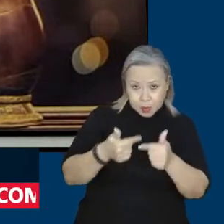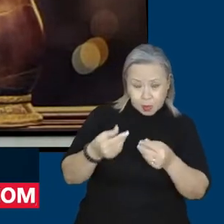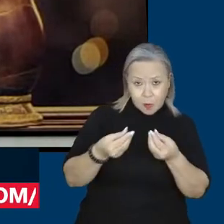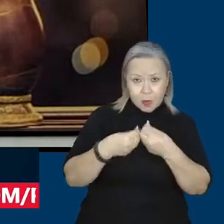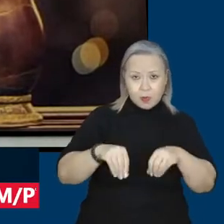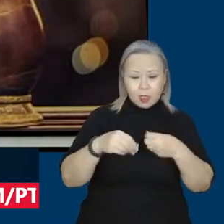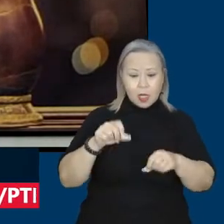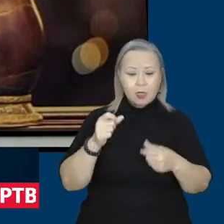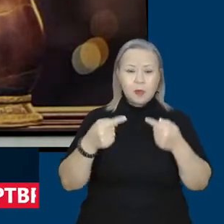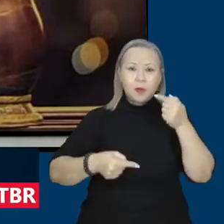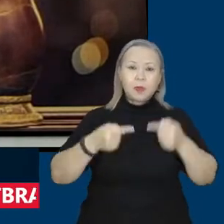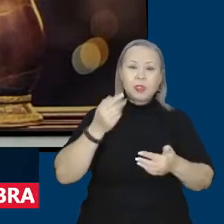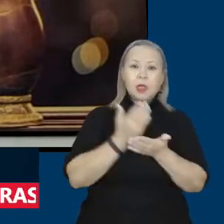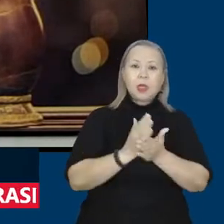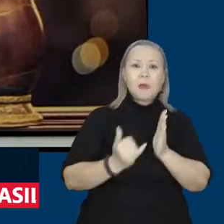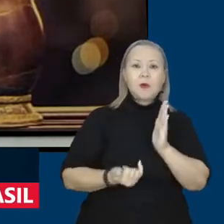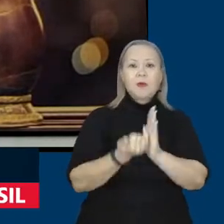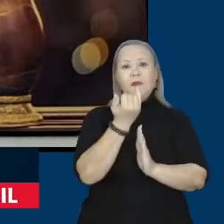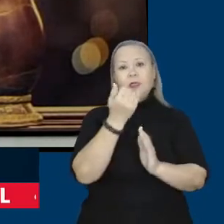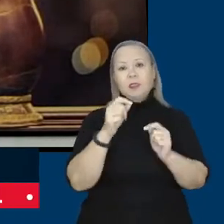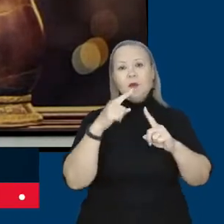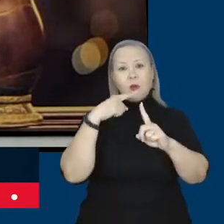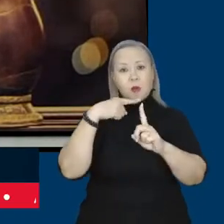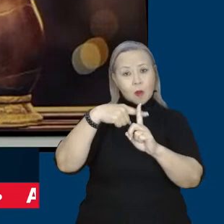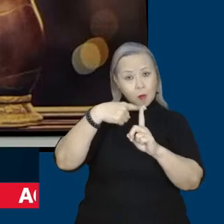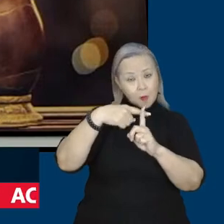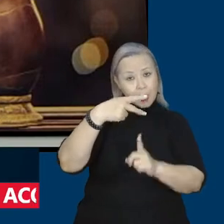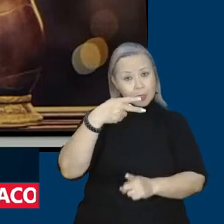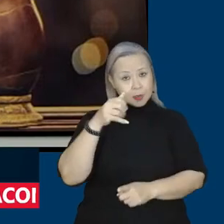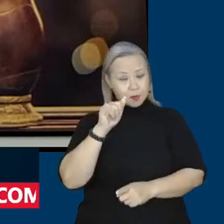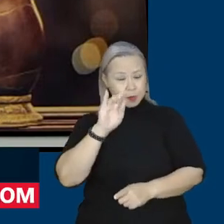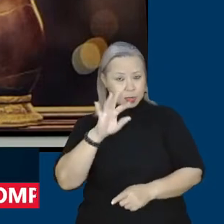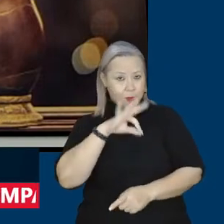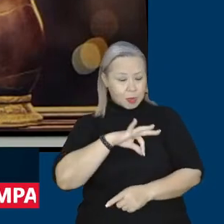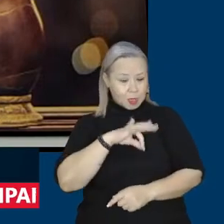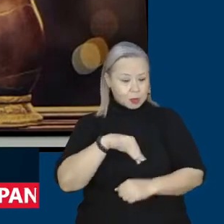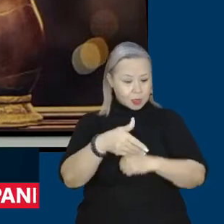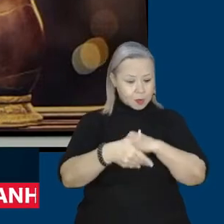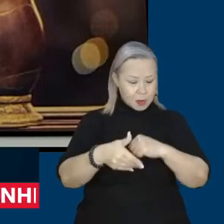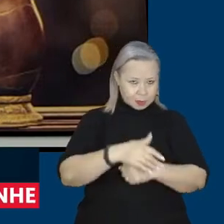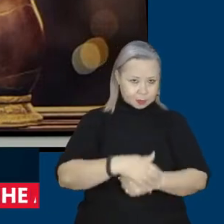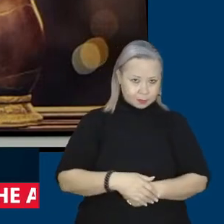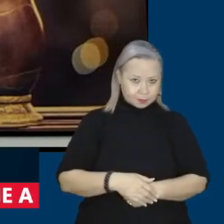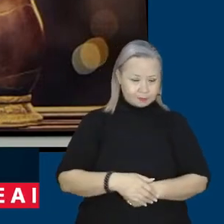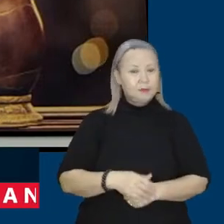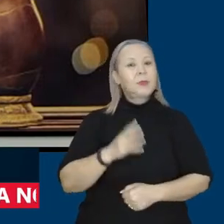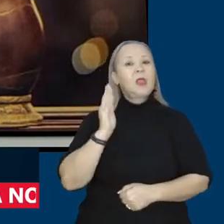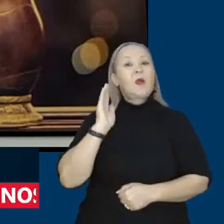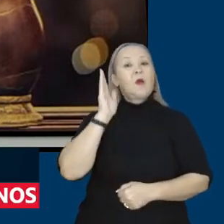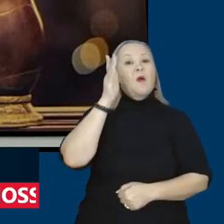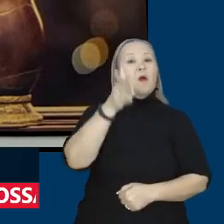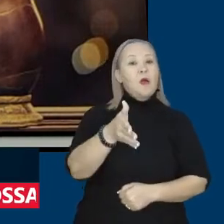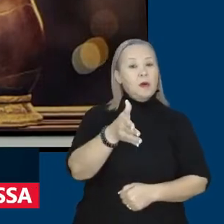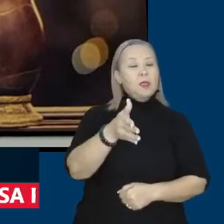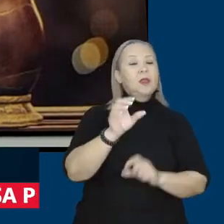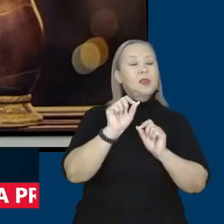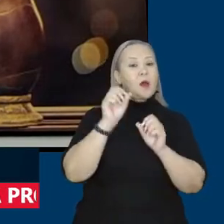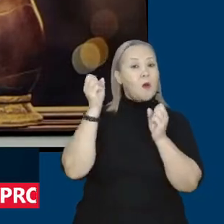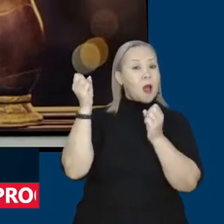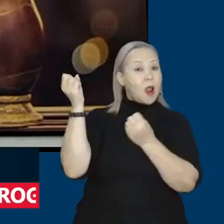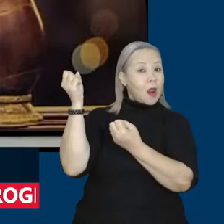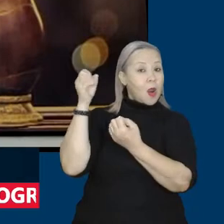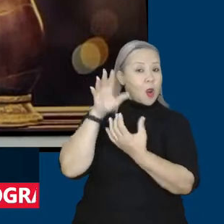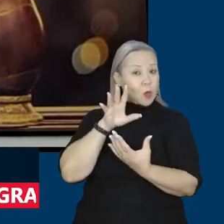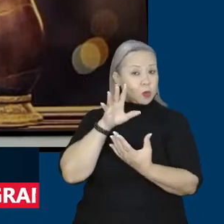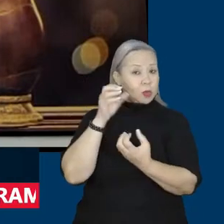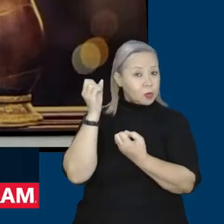acabar com a inflação mais PIB para o salário mínimo que repito é o grande farol é a grande lamparina a iluminar